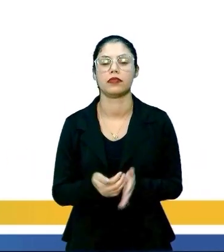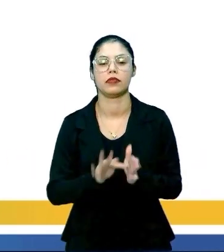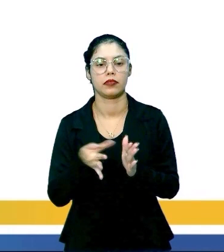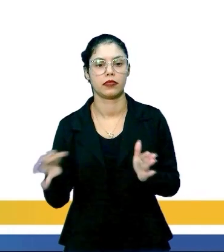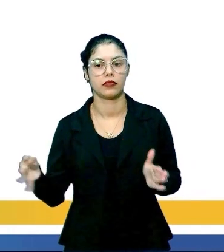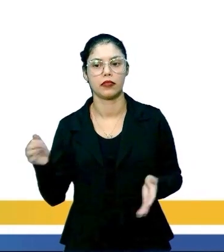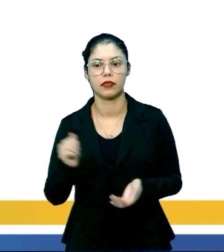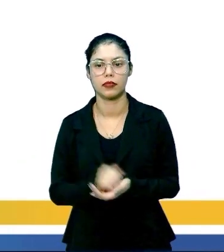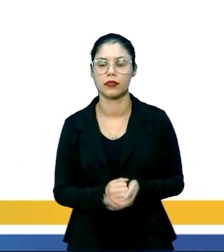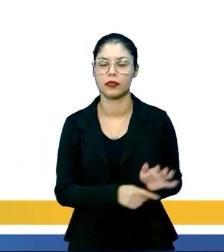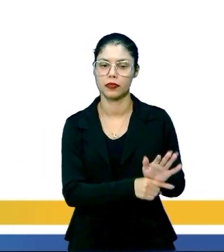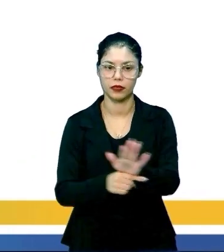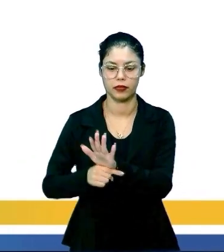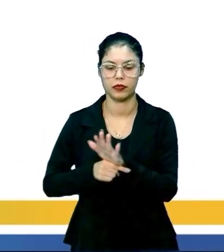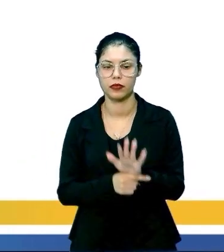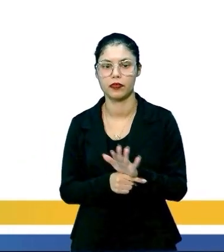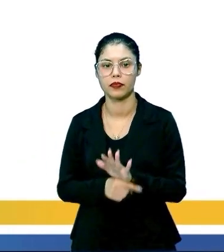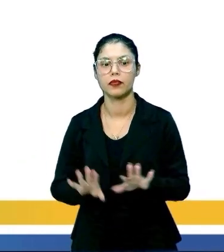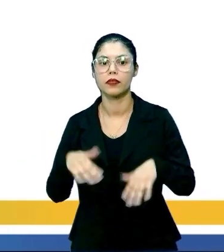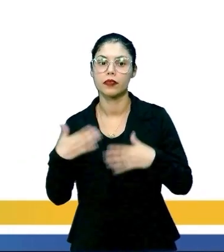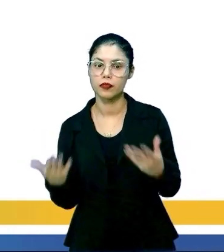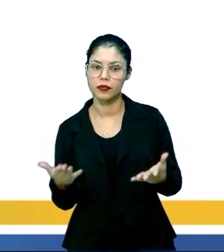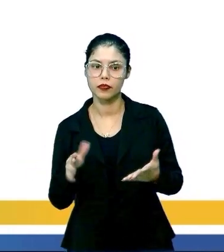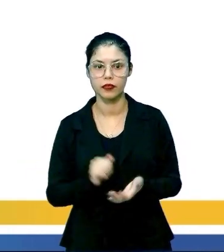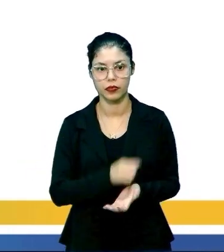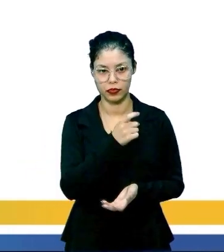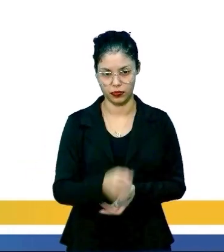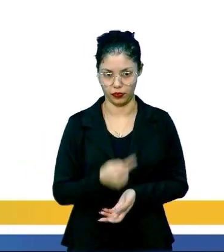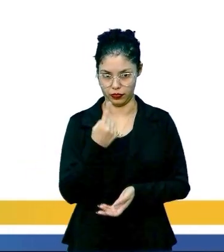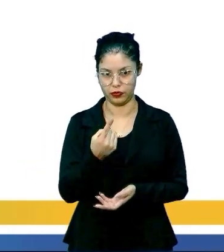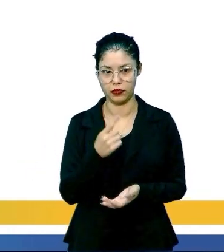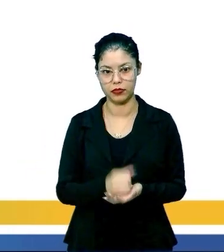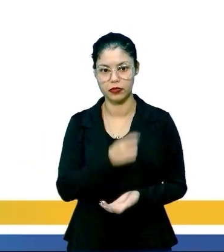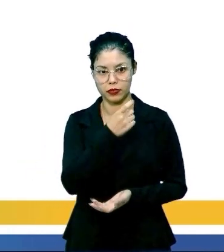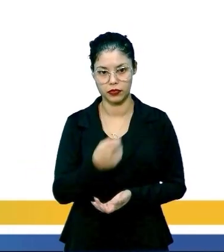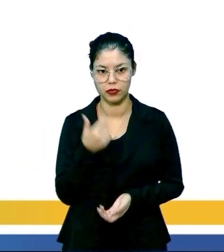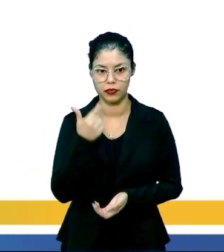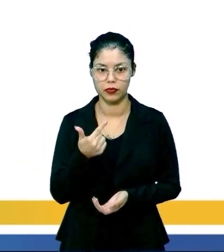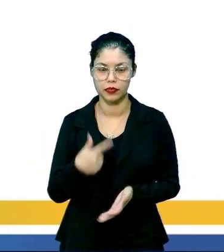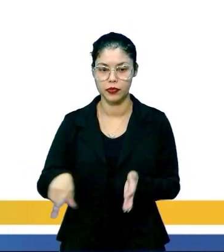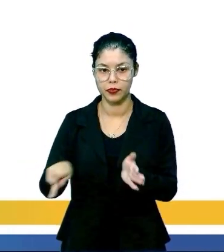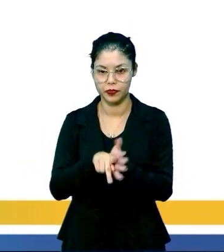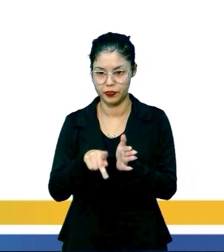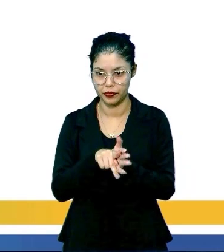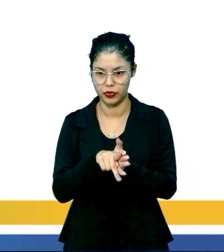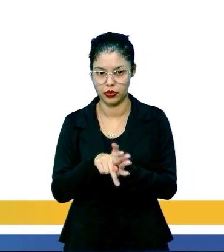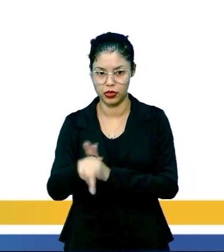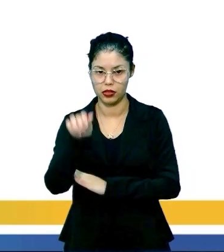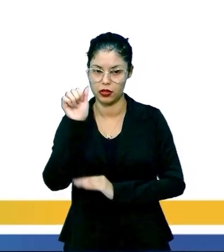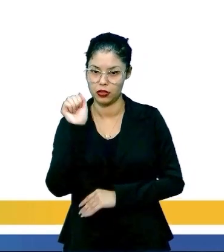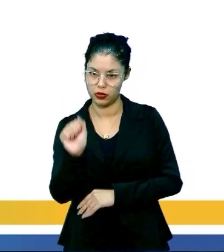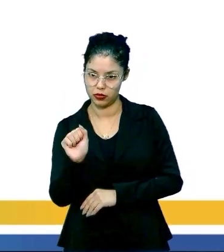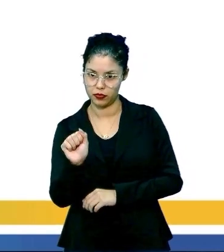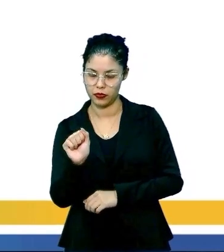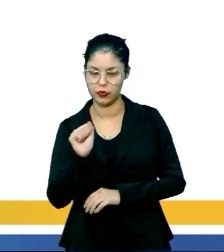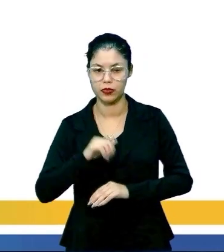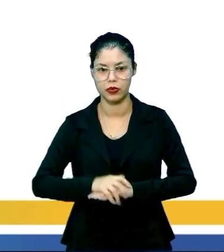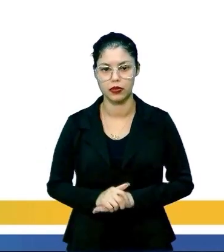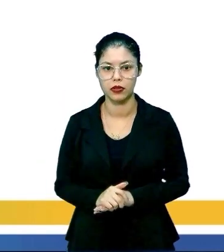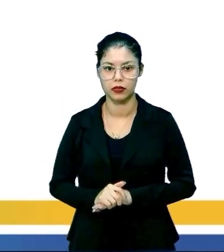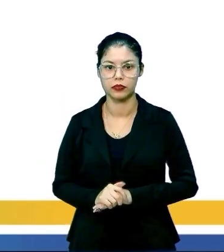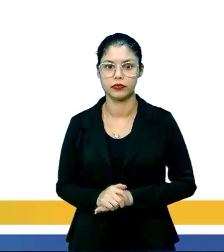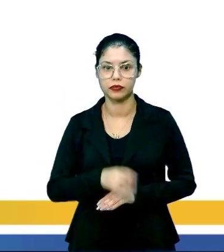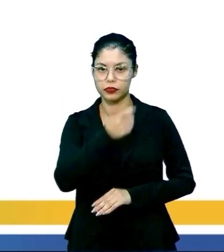vai a representação tal que x1 e o x2 pertencem ao conjunto